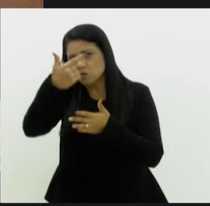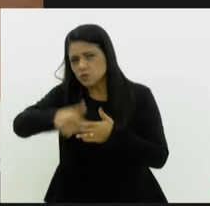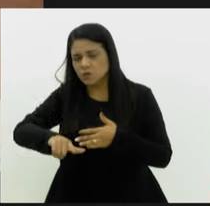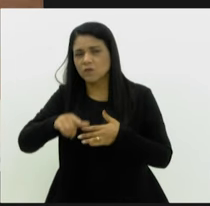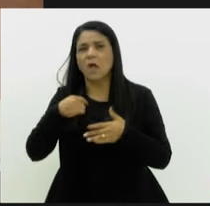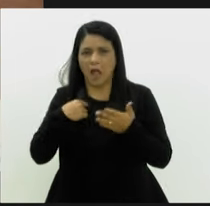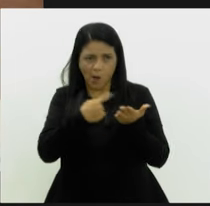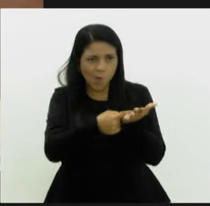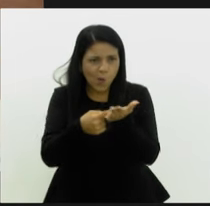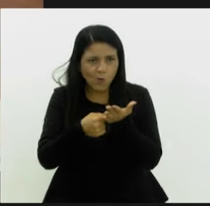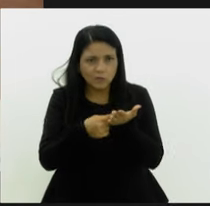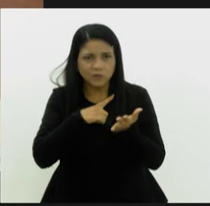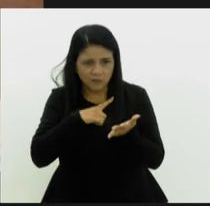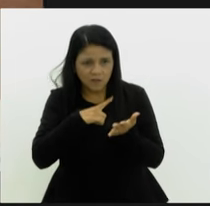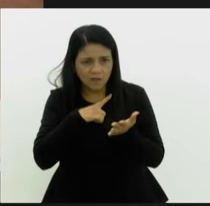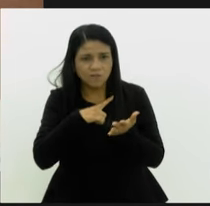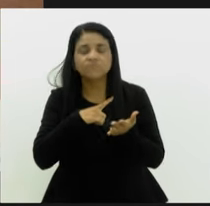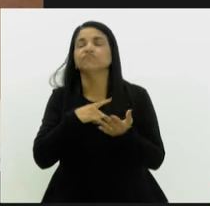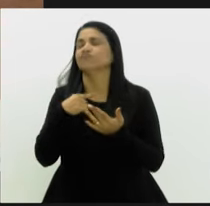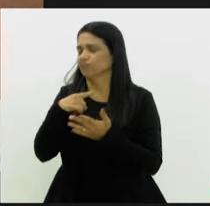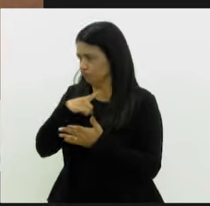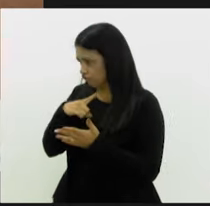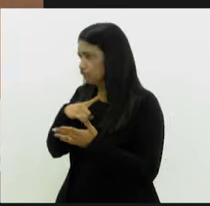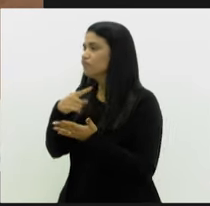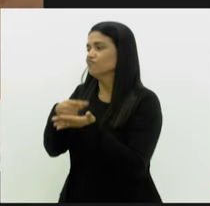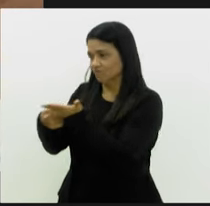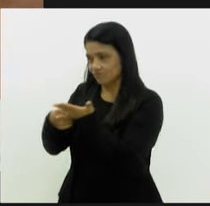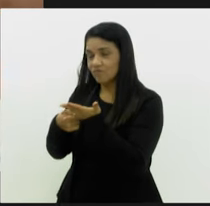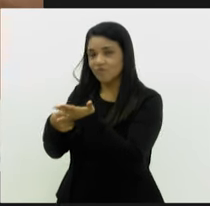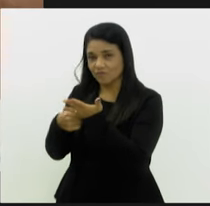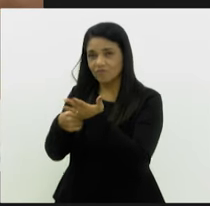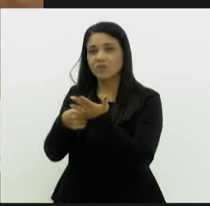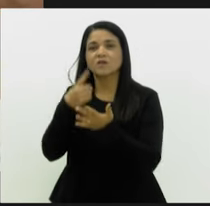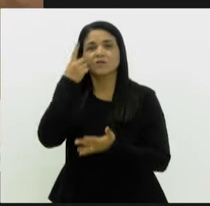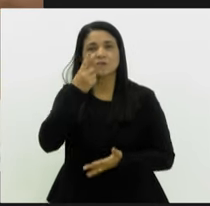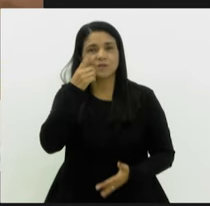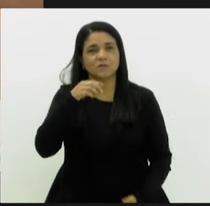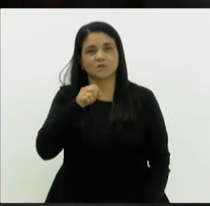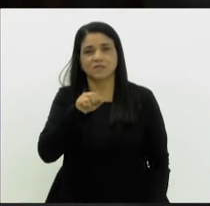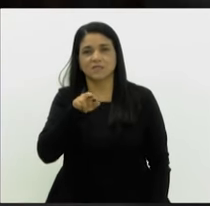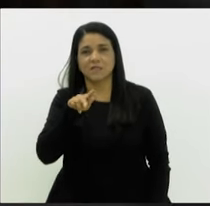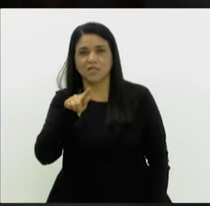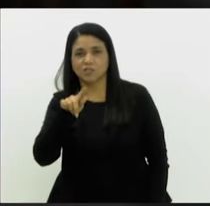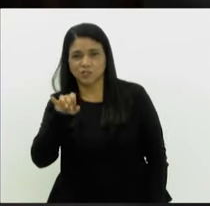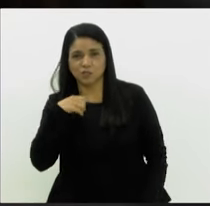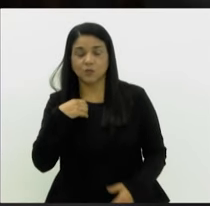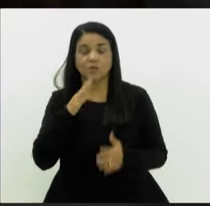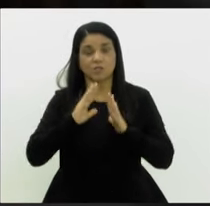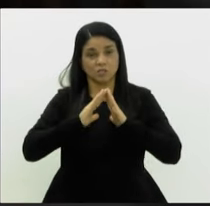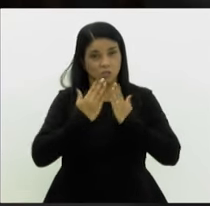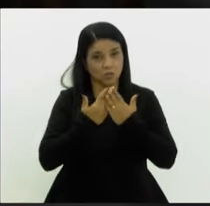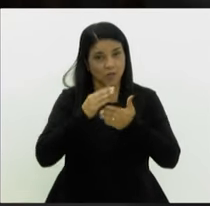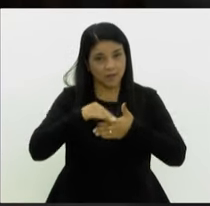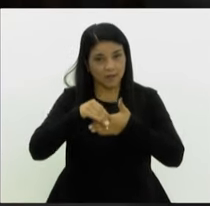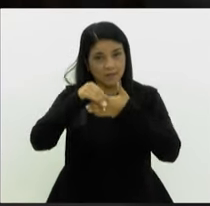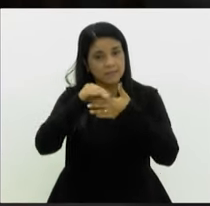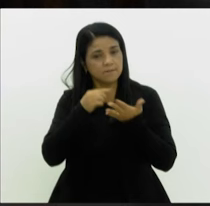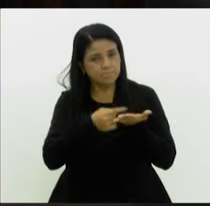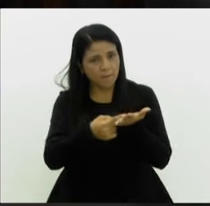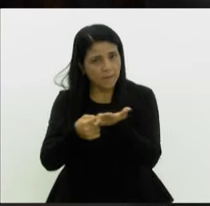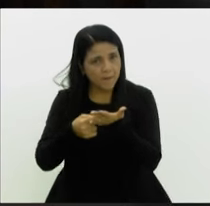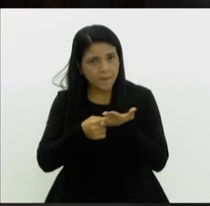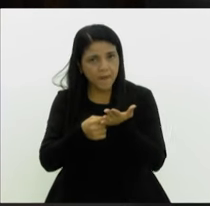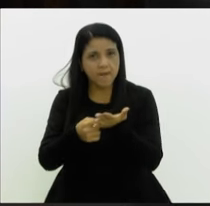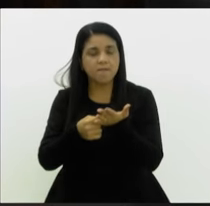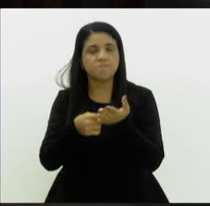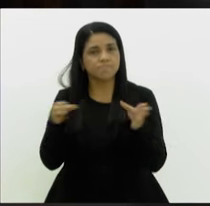acordo, sim. Deputado doutor Serginho, junto aqui, a gente no Colégio de Líderes chegamos a um acordo, vai